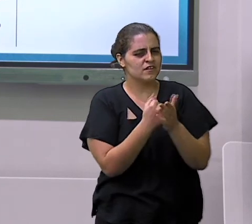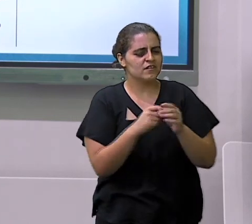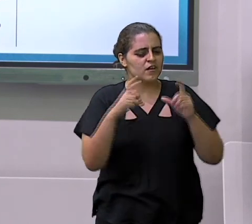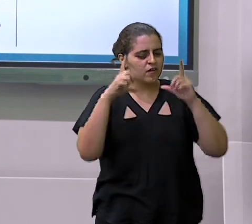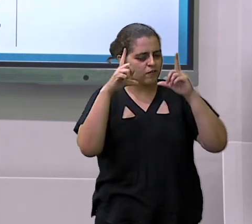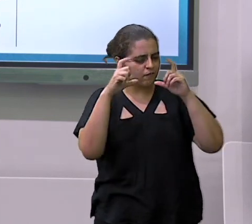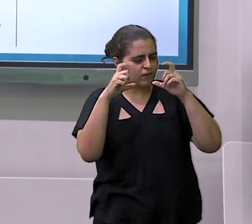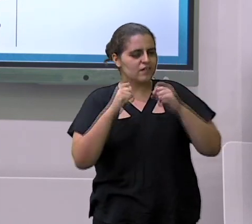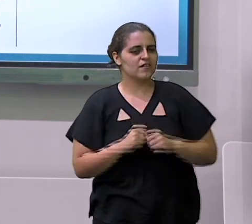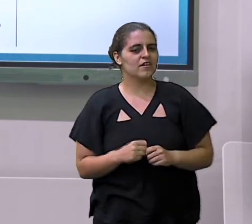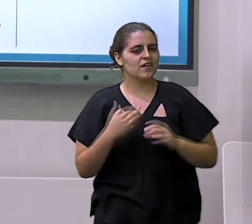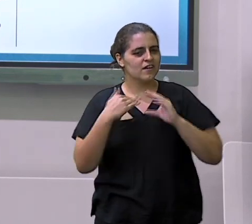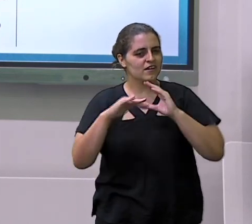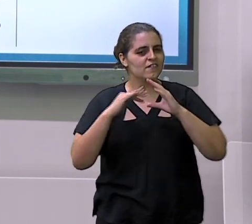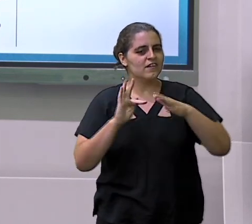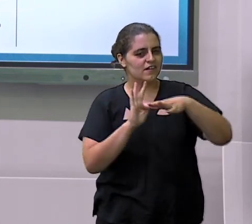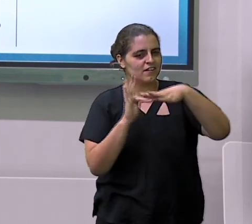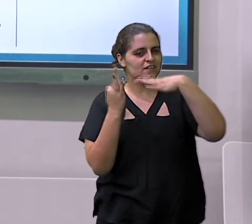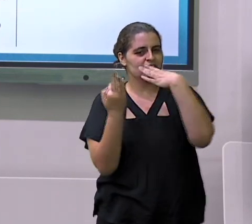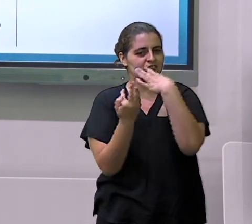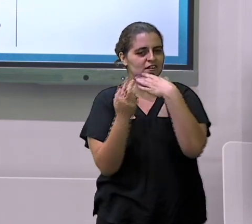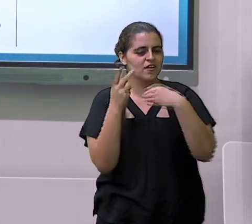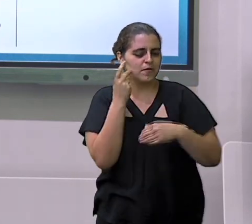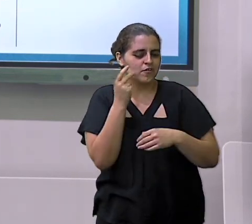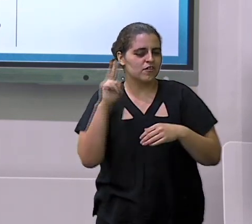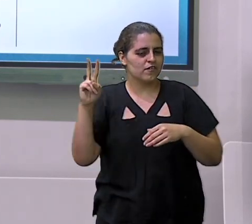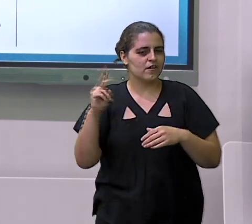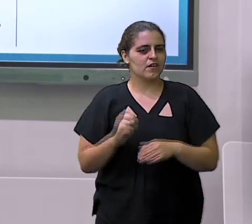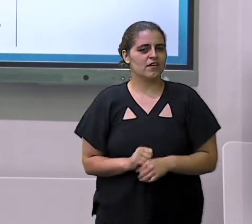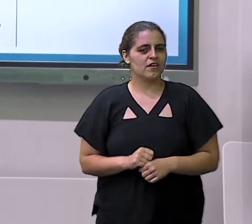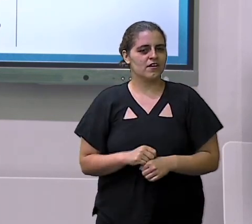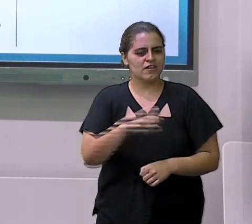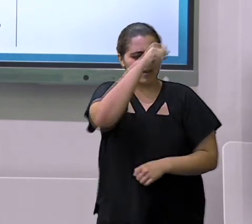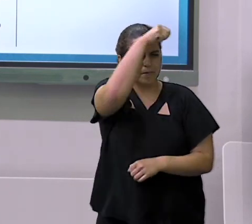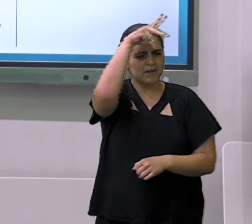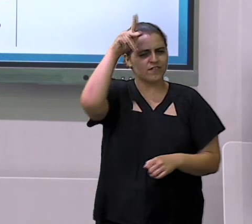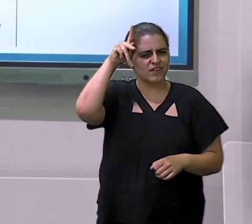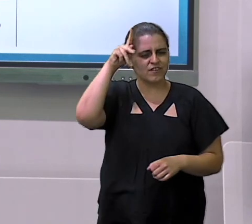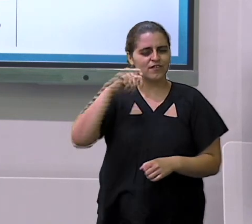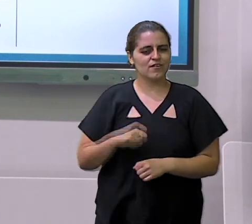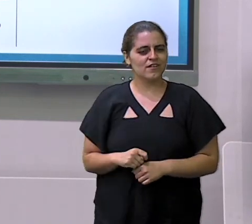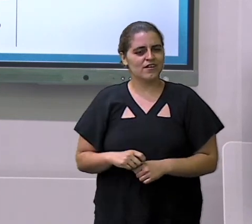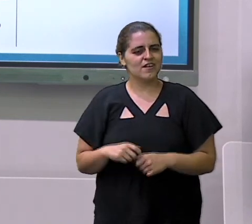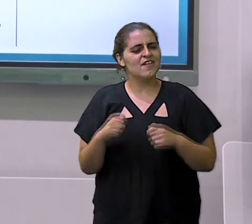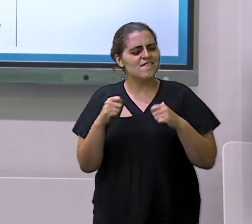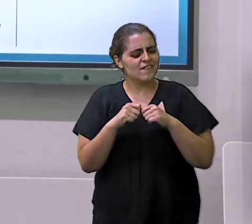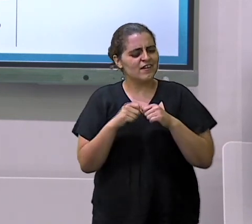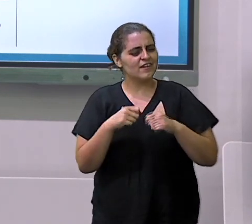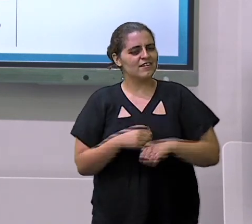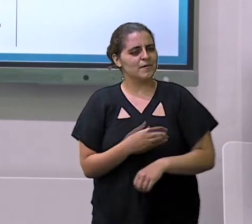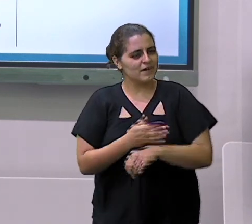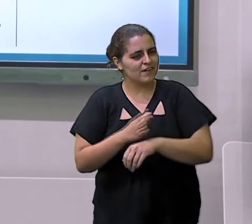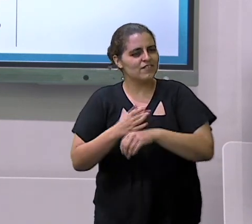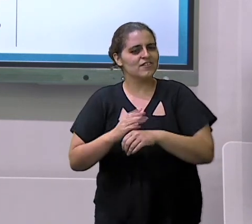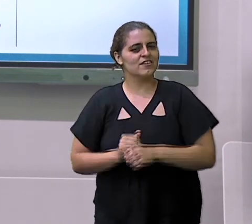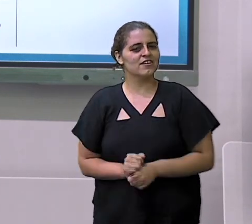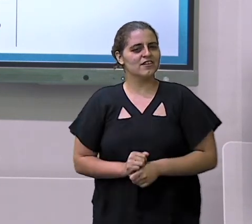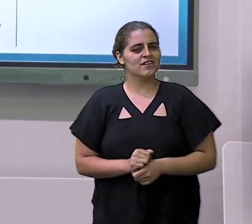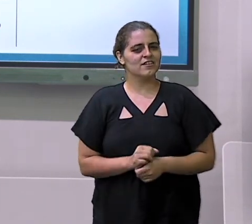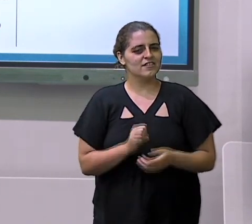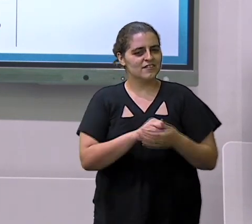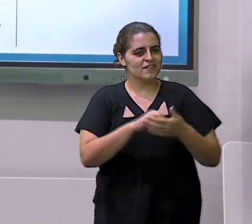sociais, marcando, né, SMED GV, Prefeitura de Governador Valadares. Vamos participar das nossas redes sociais?